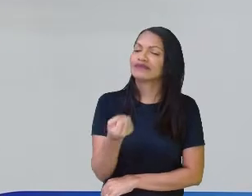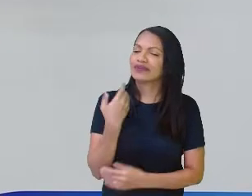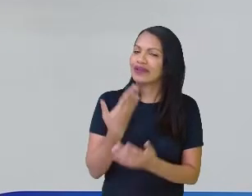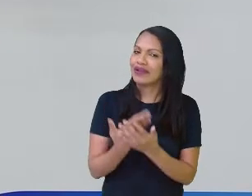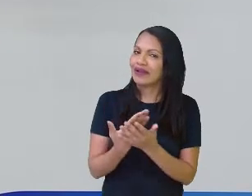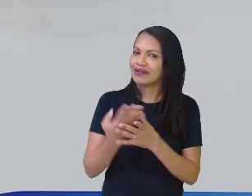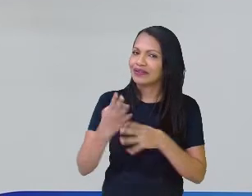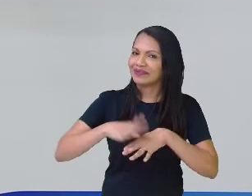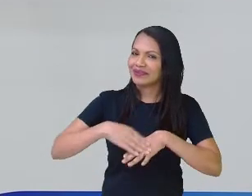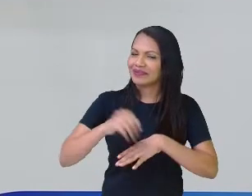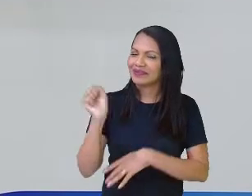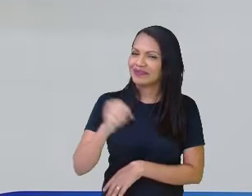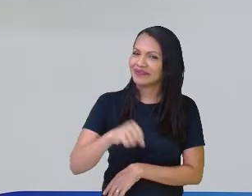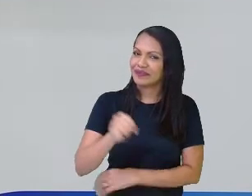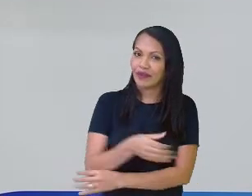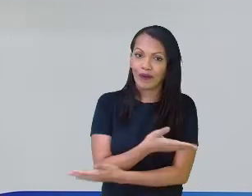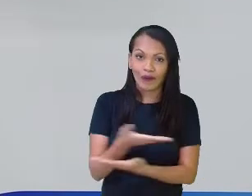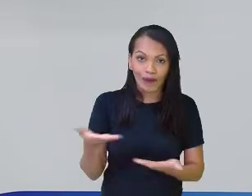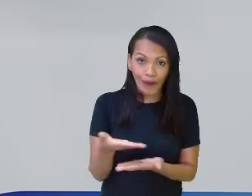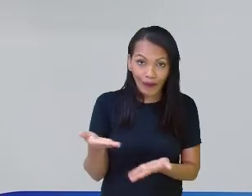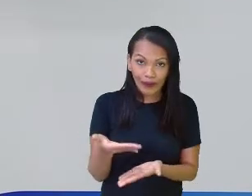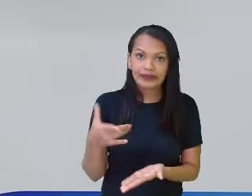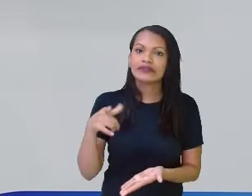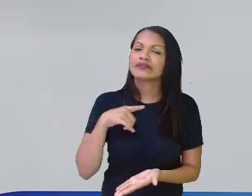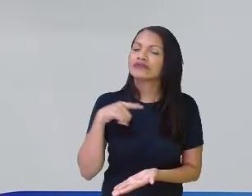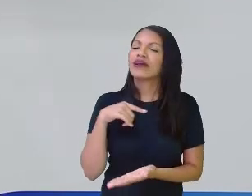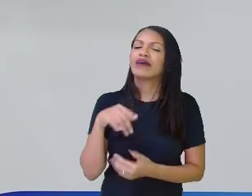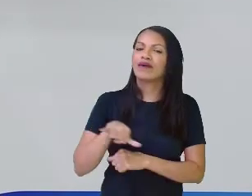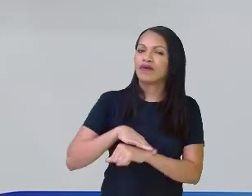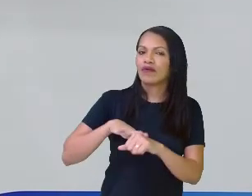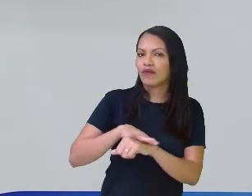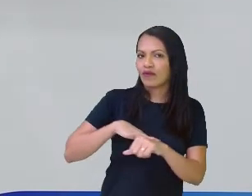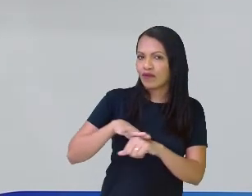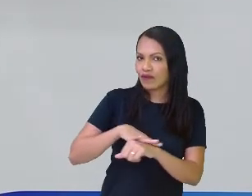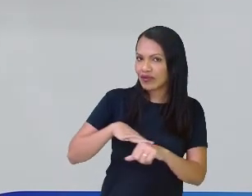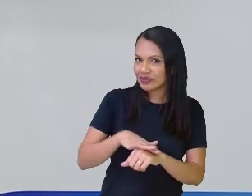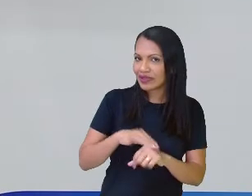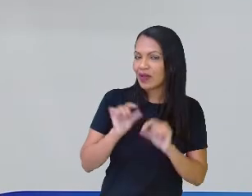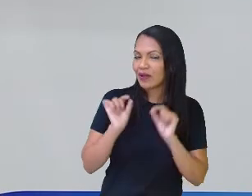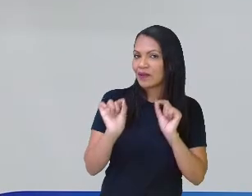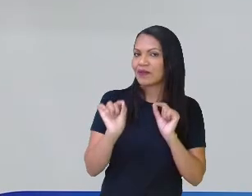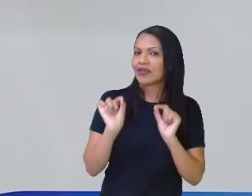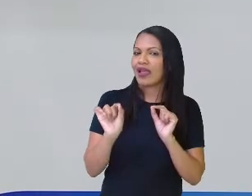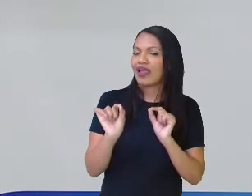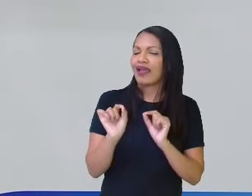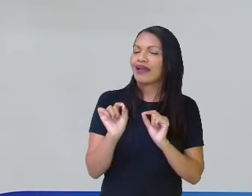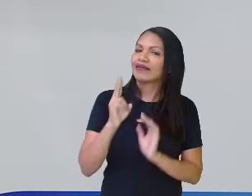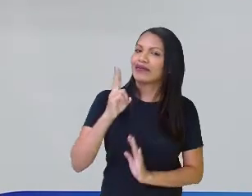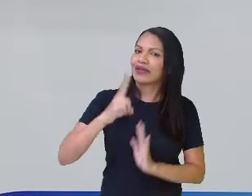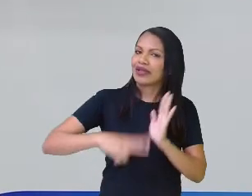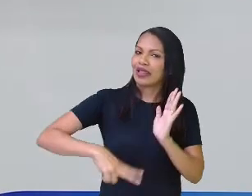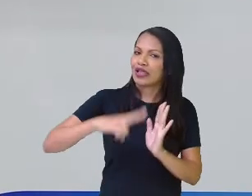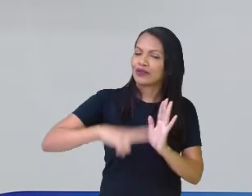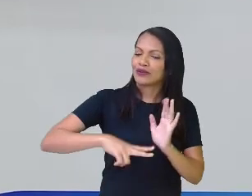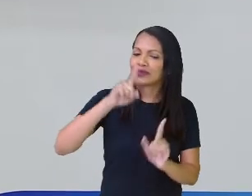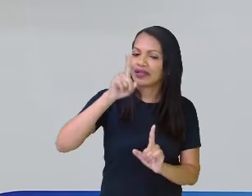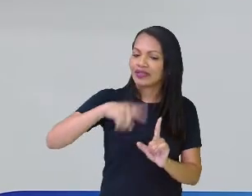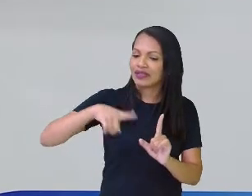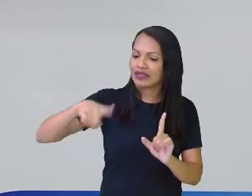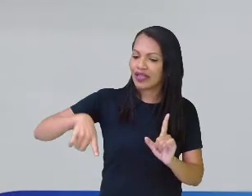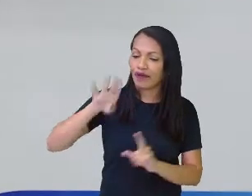matemática. Hoje a gente vai conversar sobre a leitura de gráficos